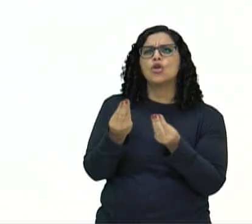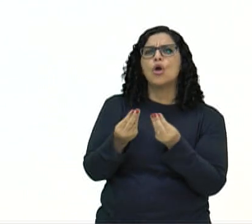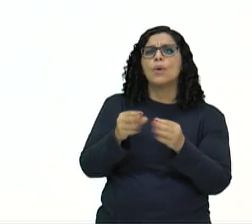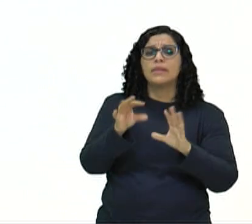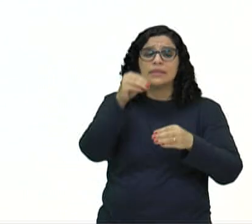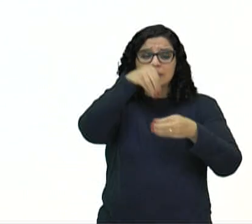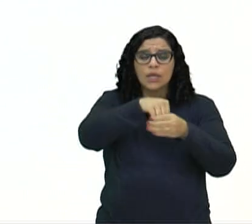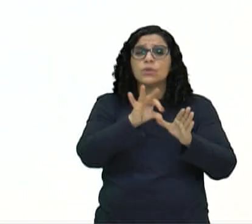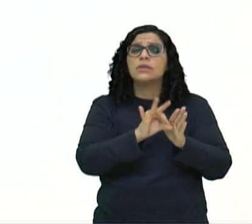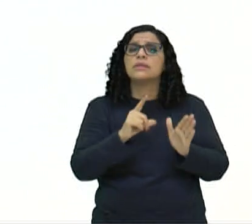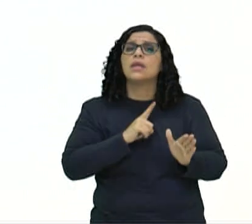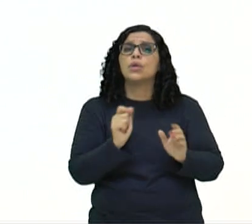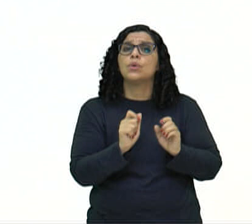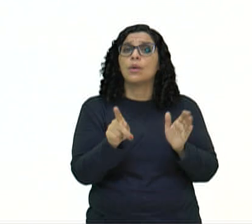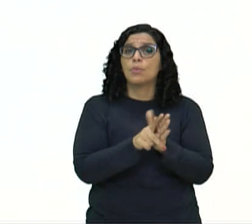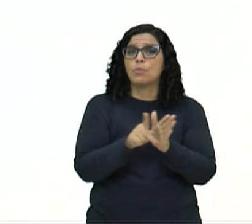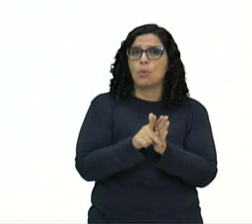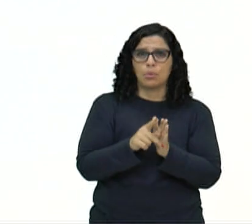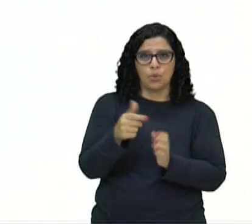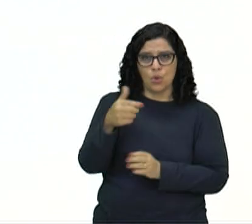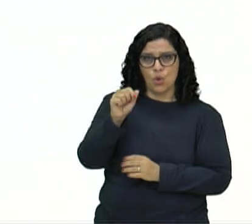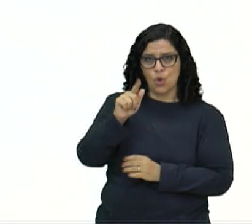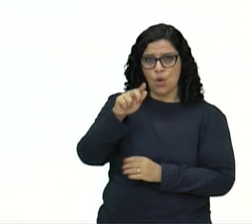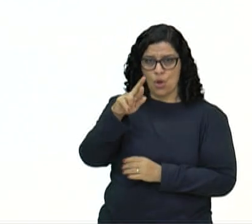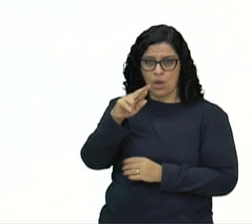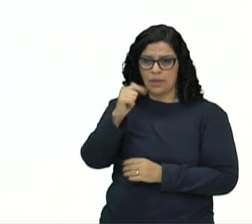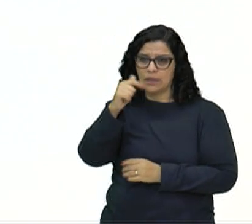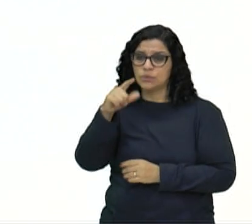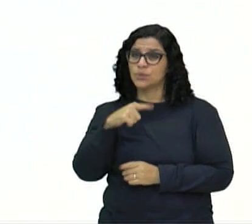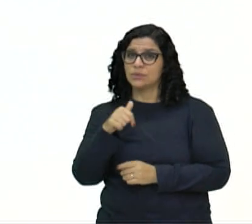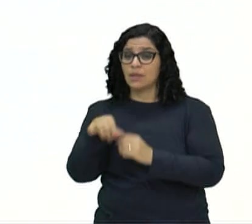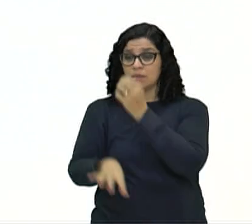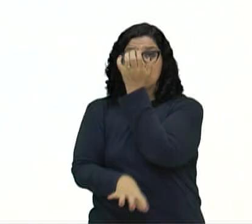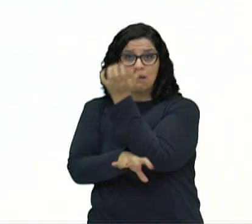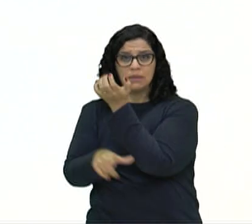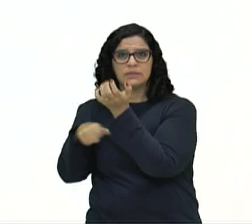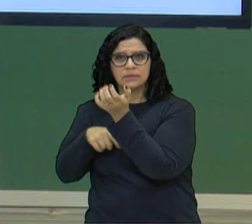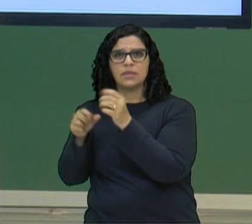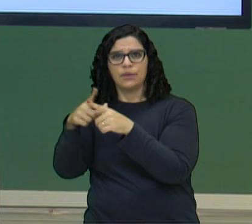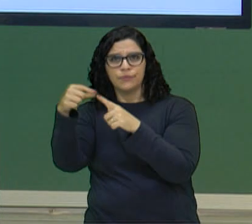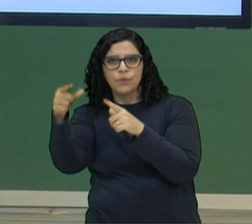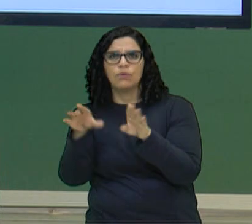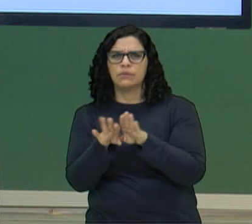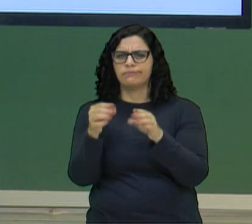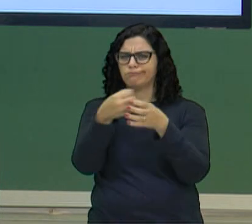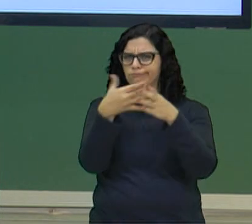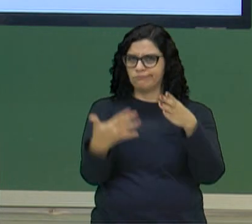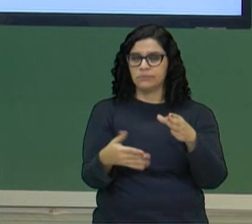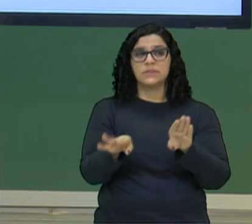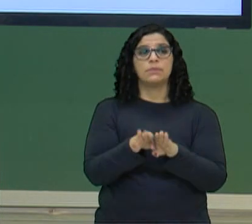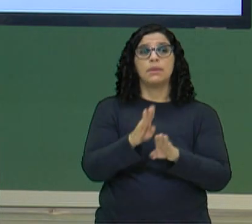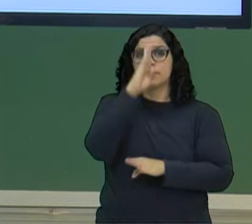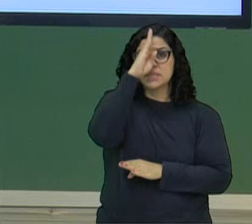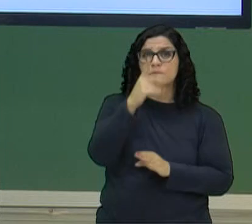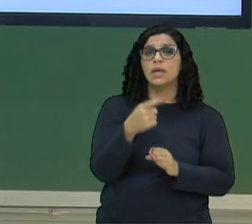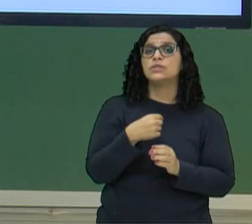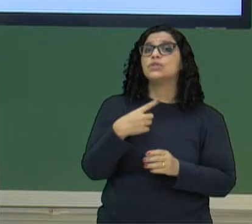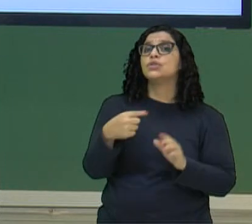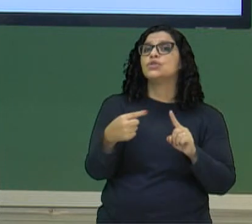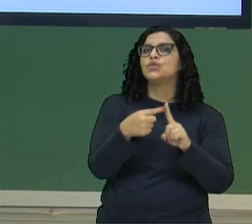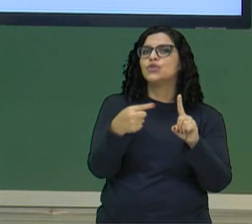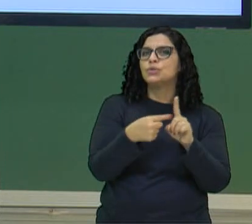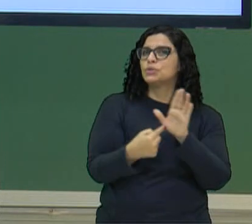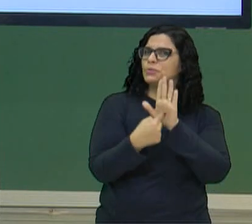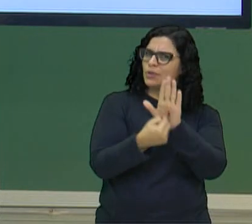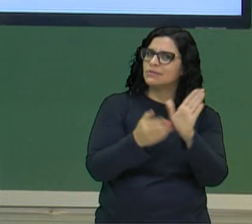órgãos eles têm? Briófitas não têm órgãos, pteridófitas já têm raiz, caule, folha. Principais exemplares, que